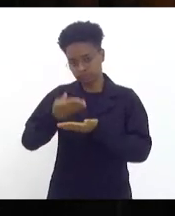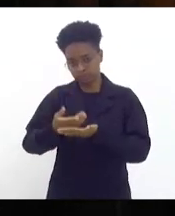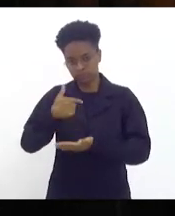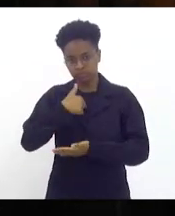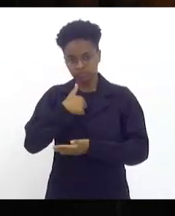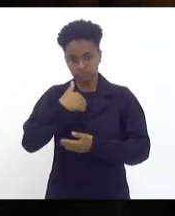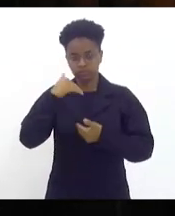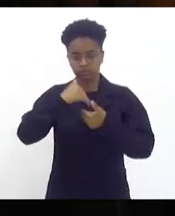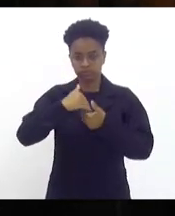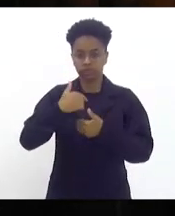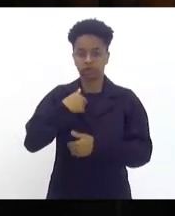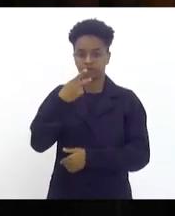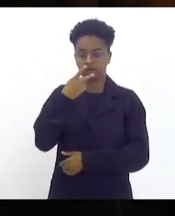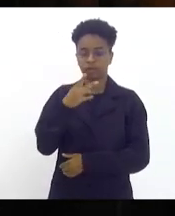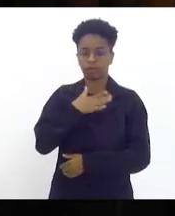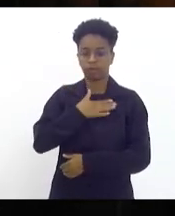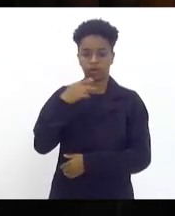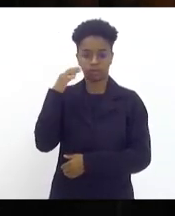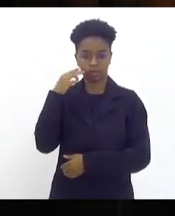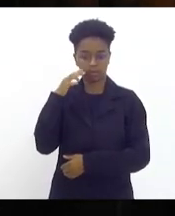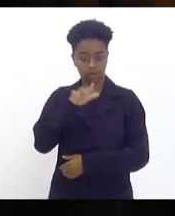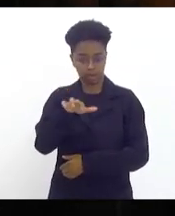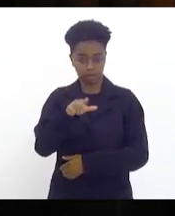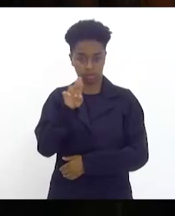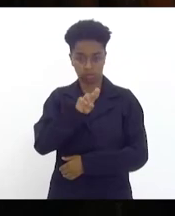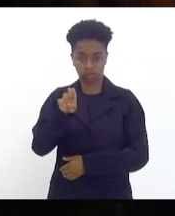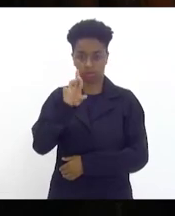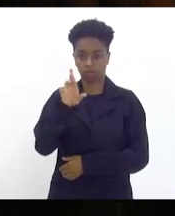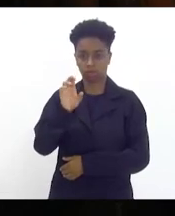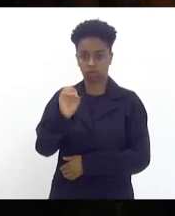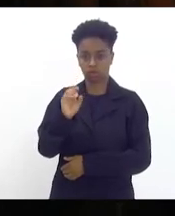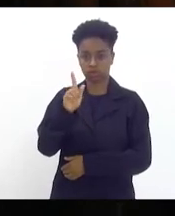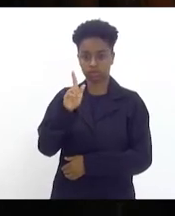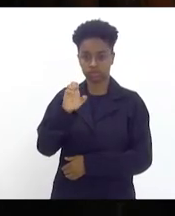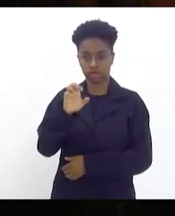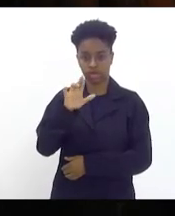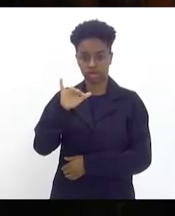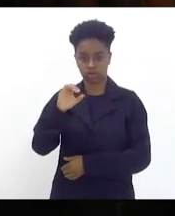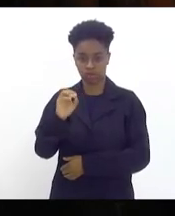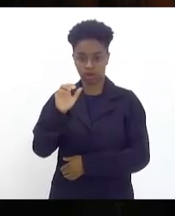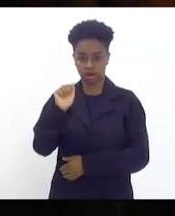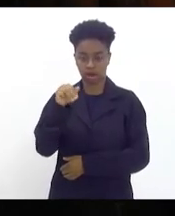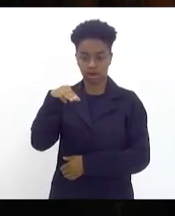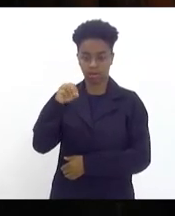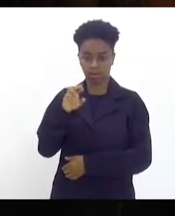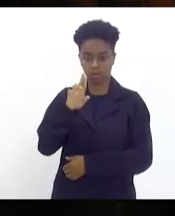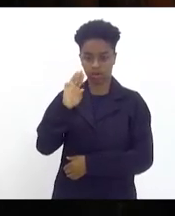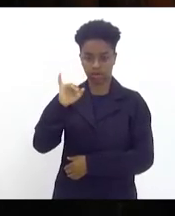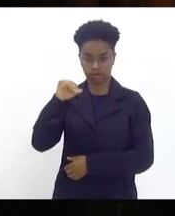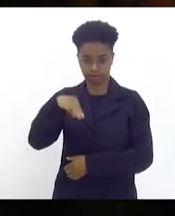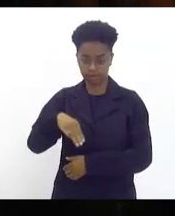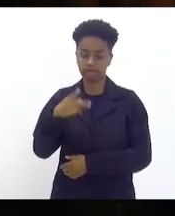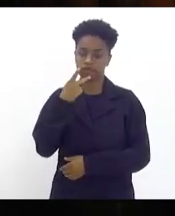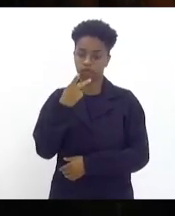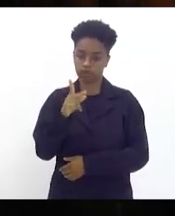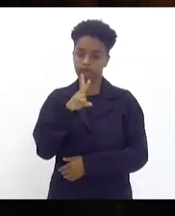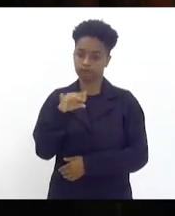me refiram meu irmão Vereador Rogério Amorim que já anunciou que vai votar contra essa